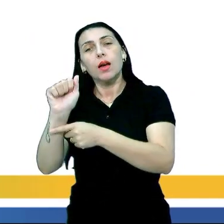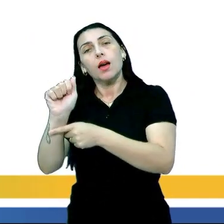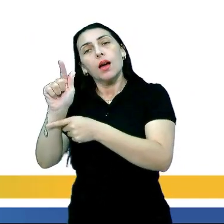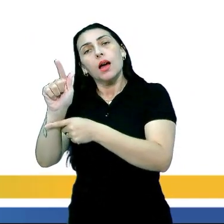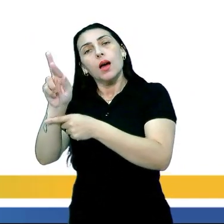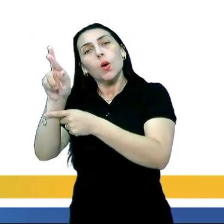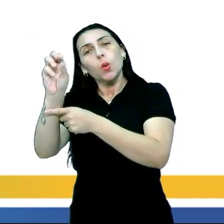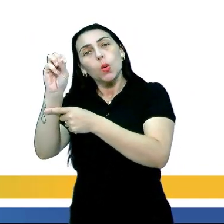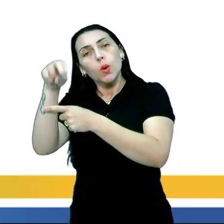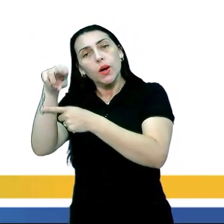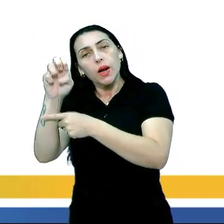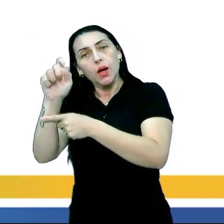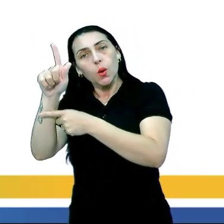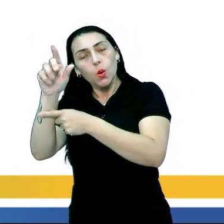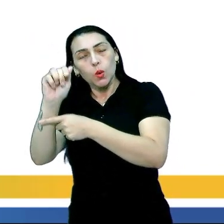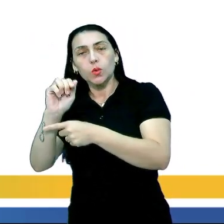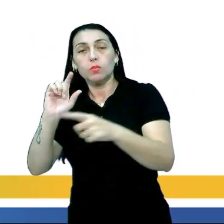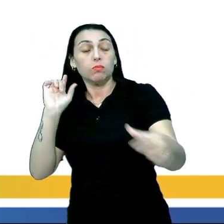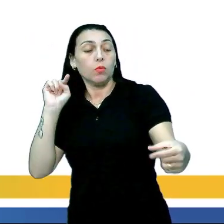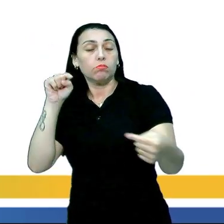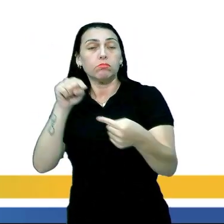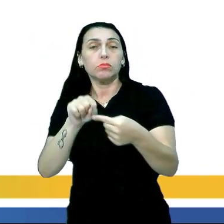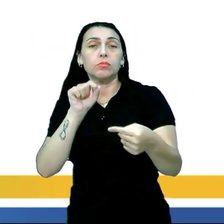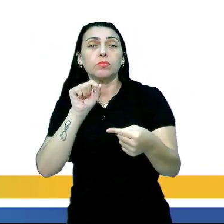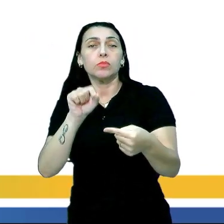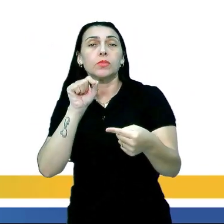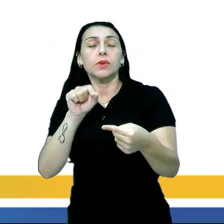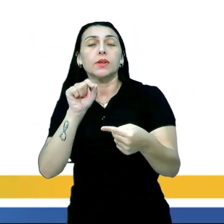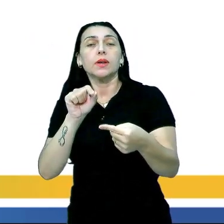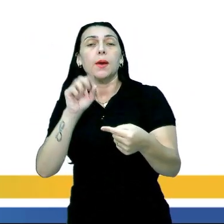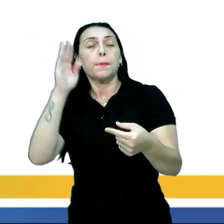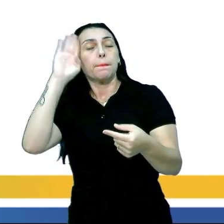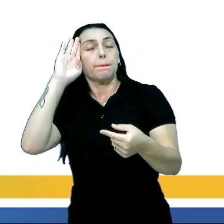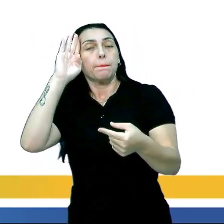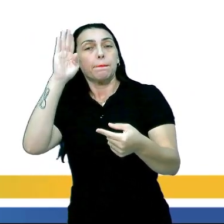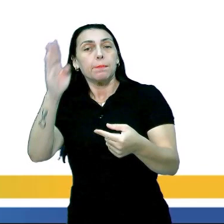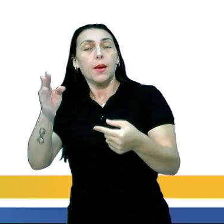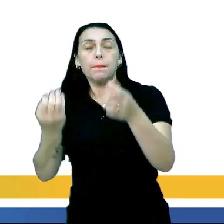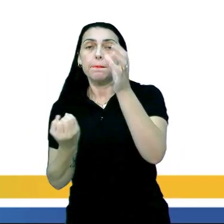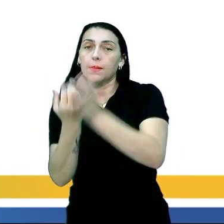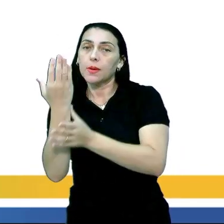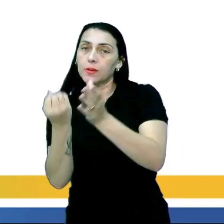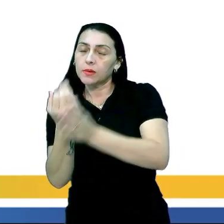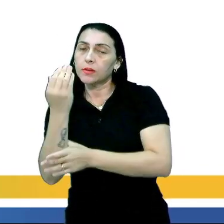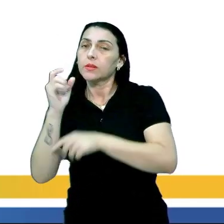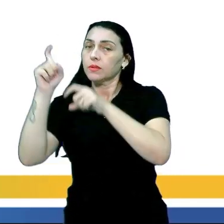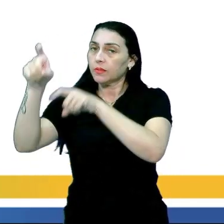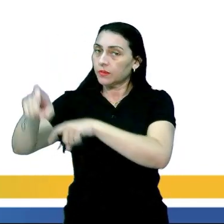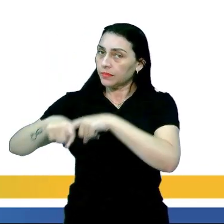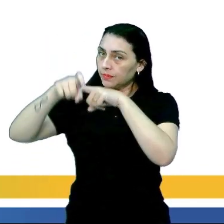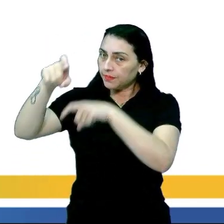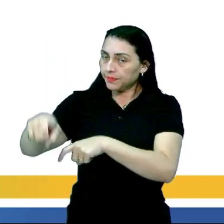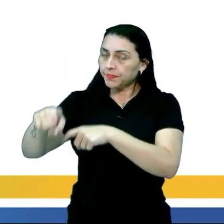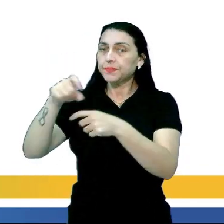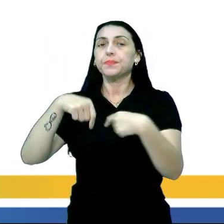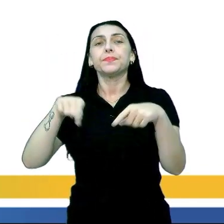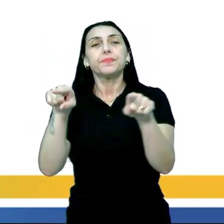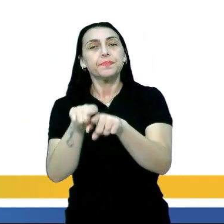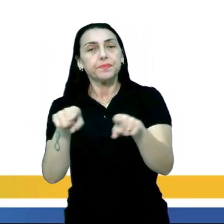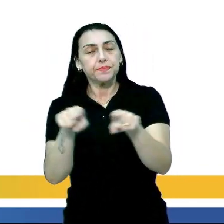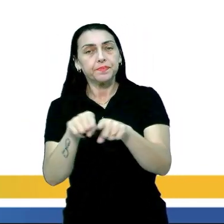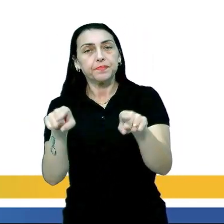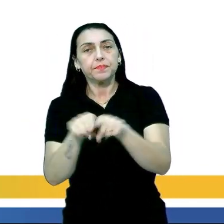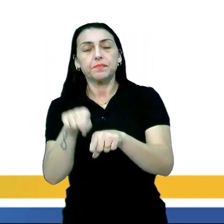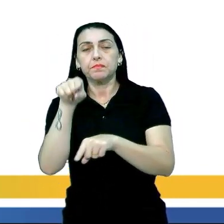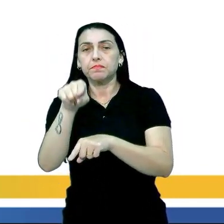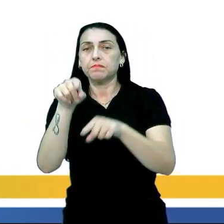tem como objetivo aí elevar principalmente a produção agrícola. E também,